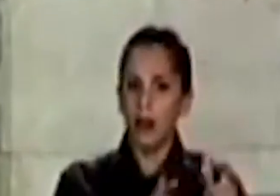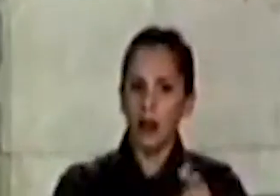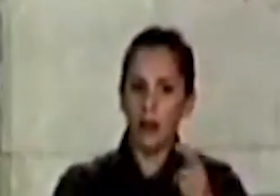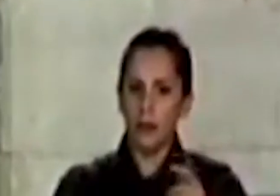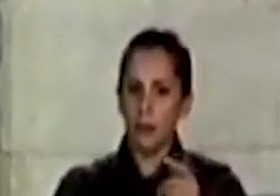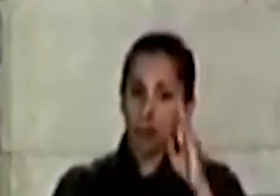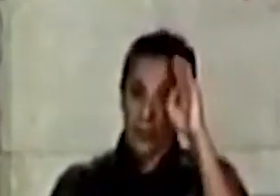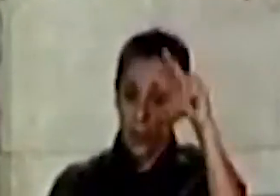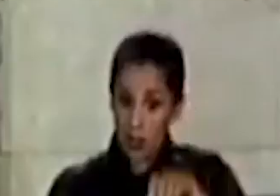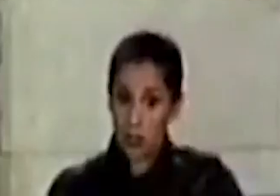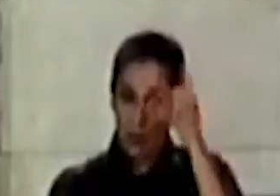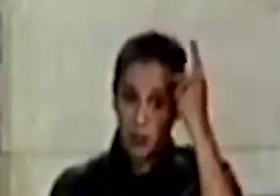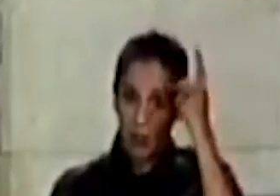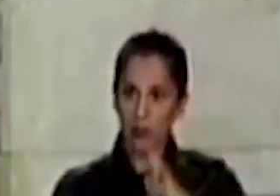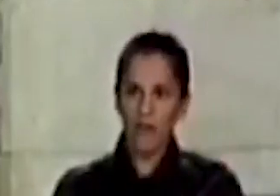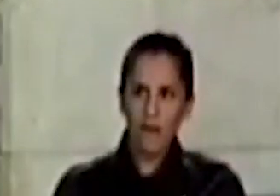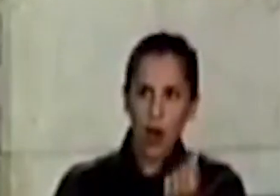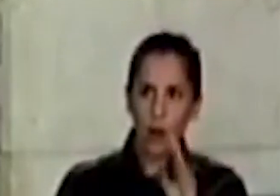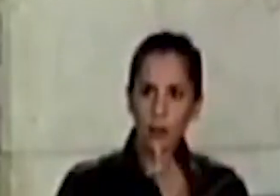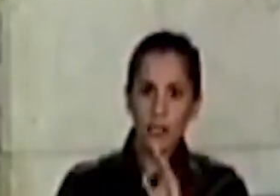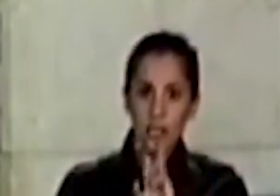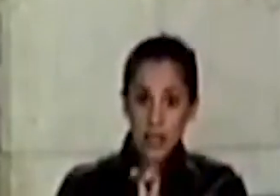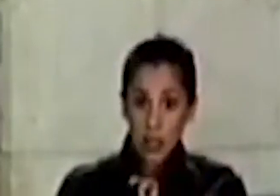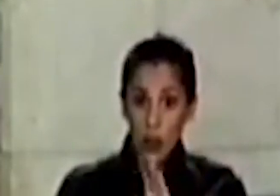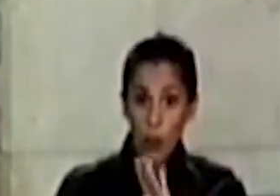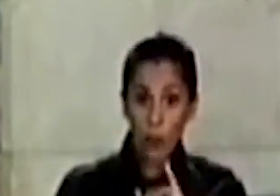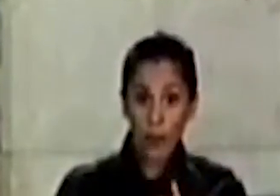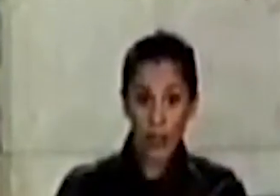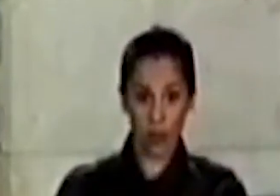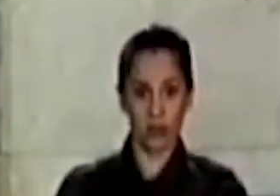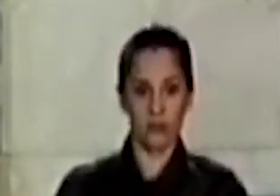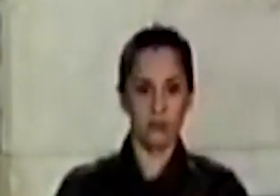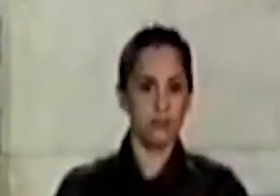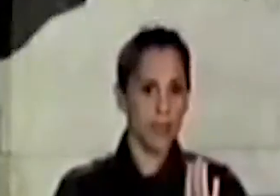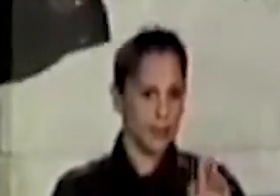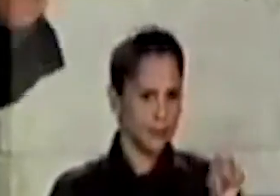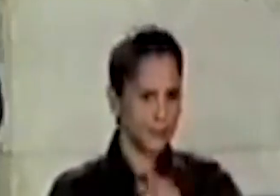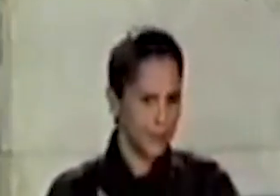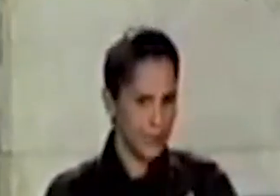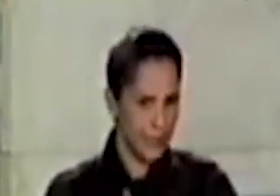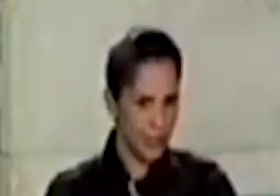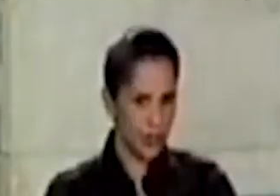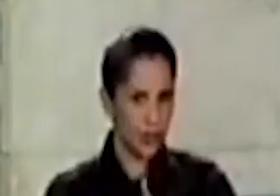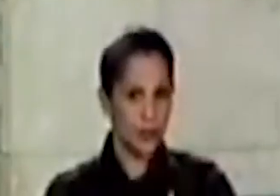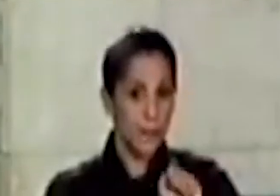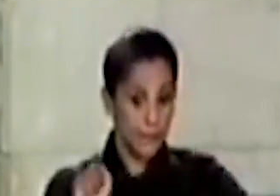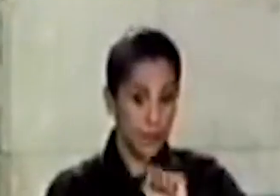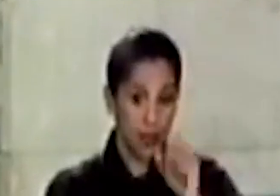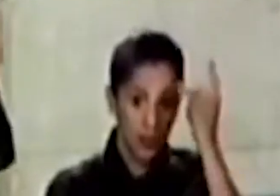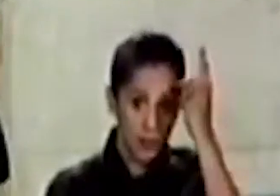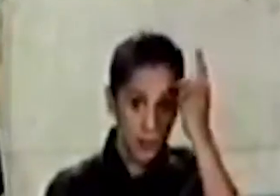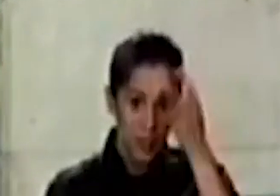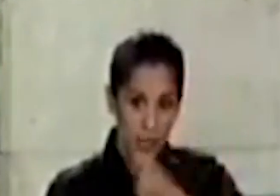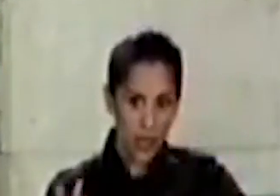E confiante, veja só a vergonha que ele passou, presidente da SP Negócios, uma plateia com investidores.